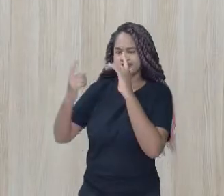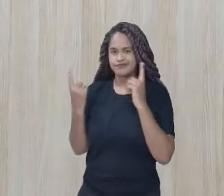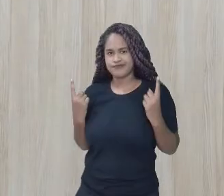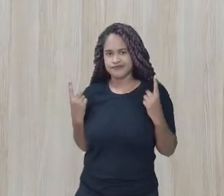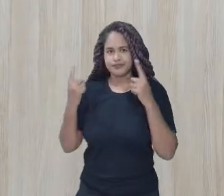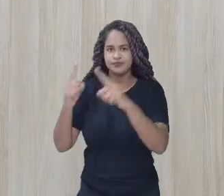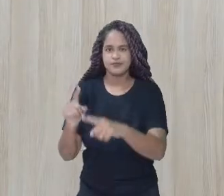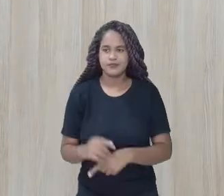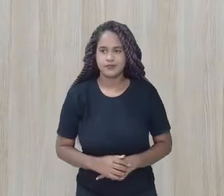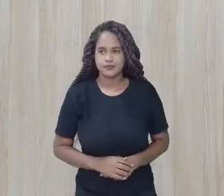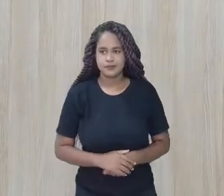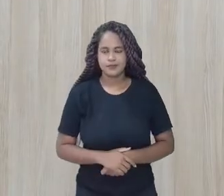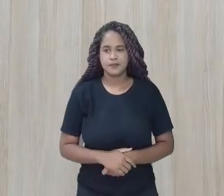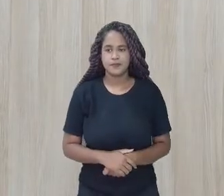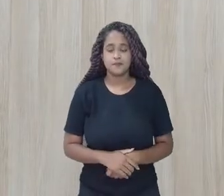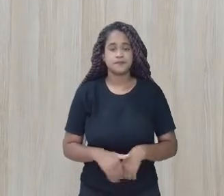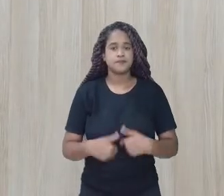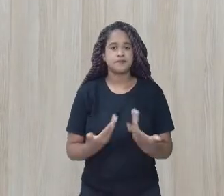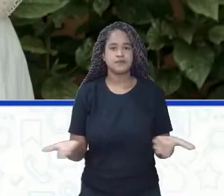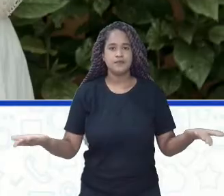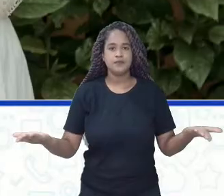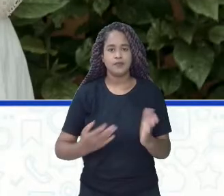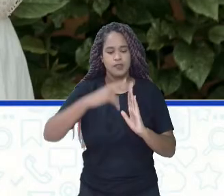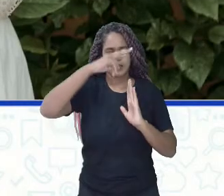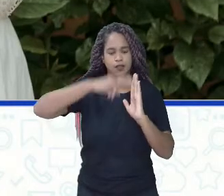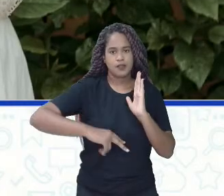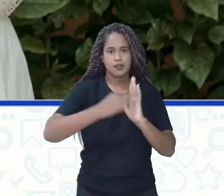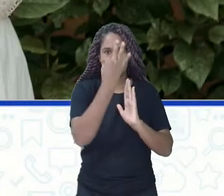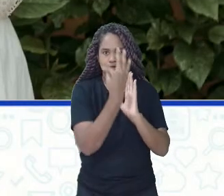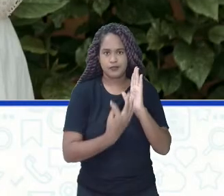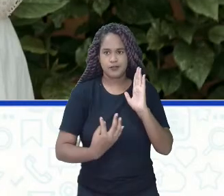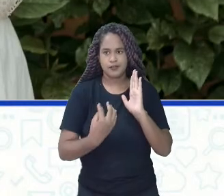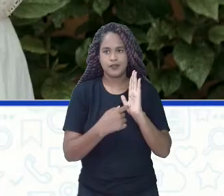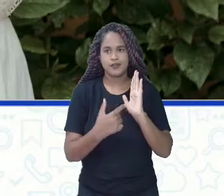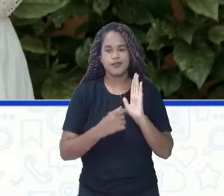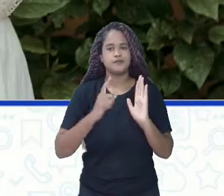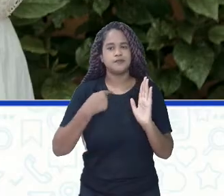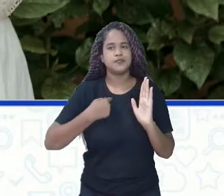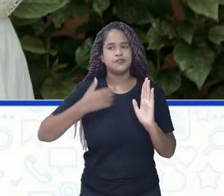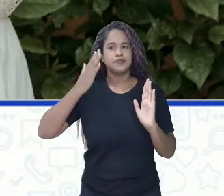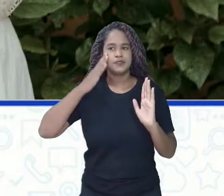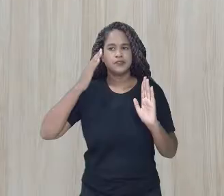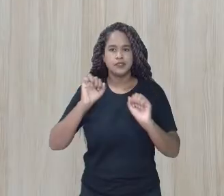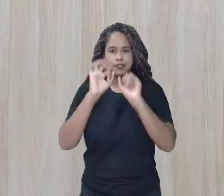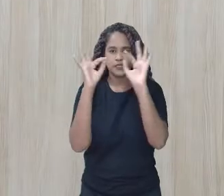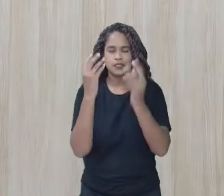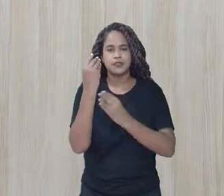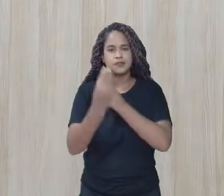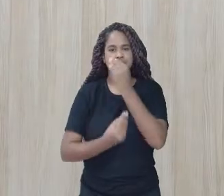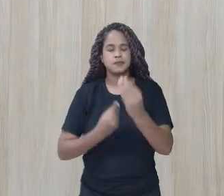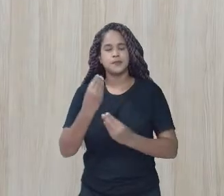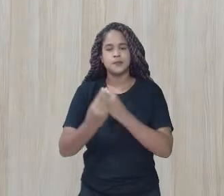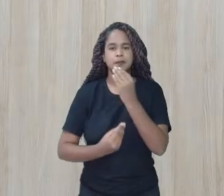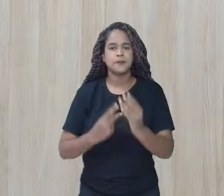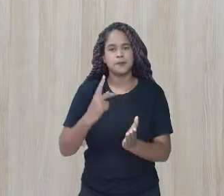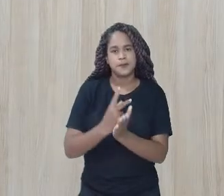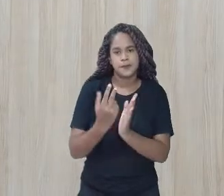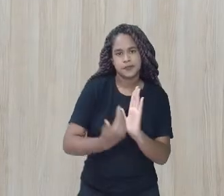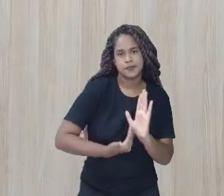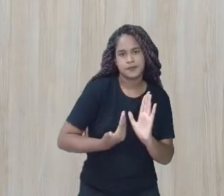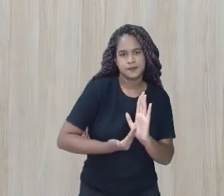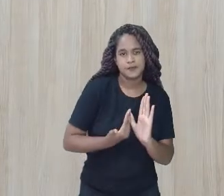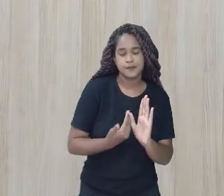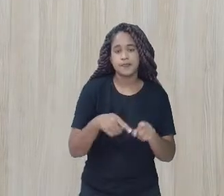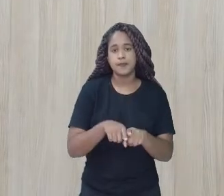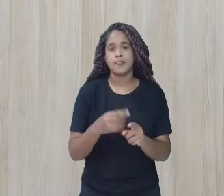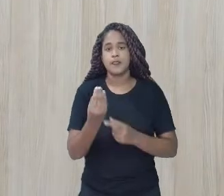certo? Vamos ler um trecho de Fahrenheit 451 para a gente ter uma noção de como ele se organiza e de como é essa